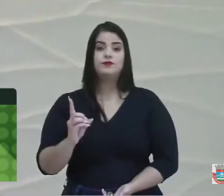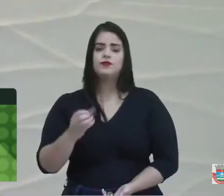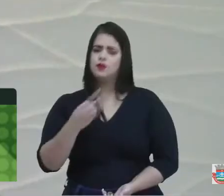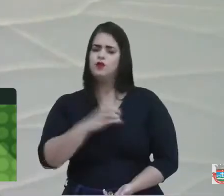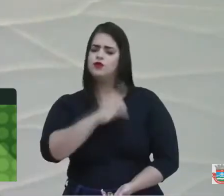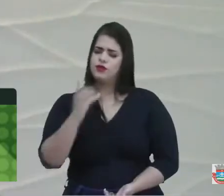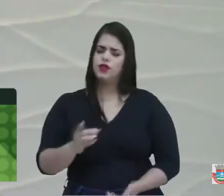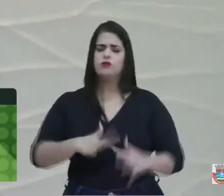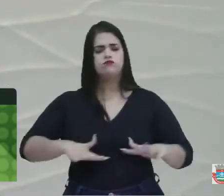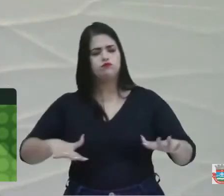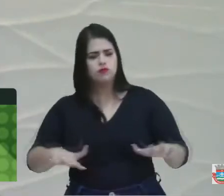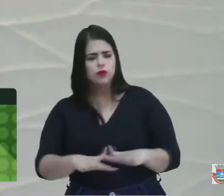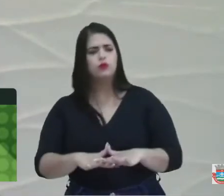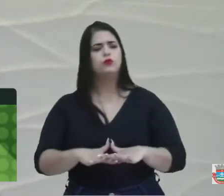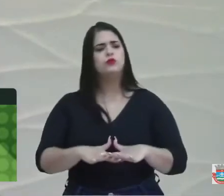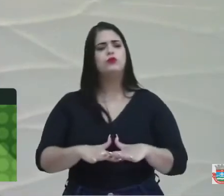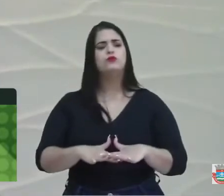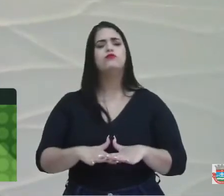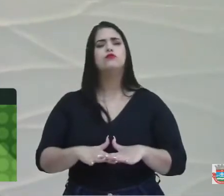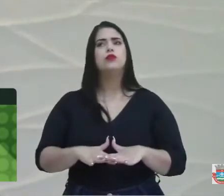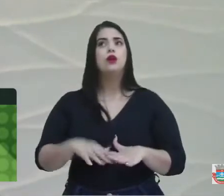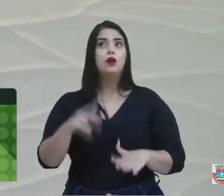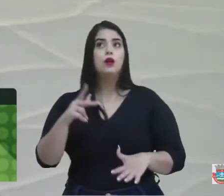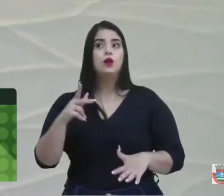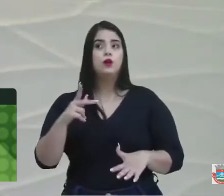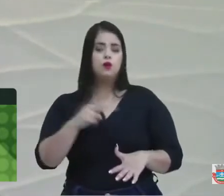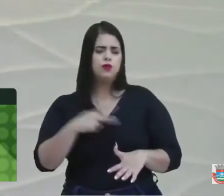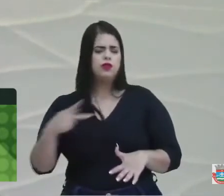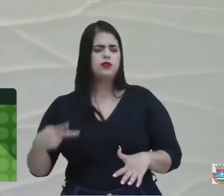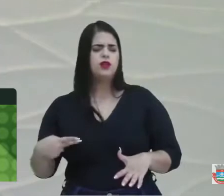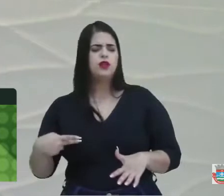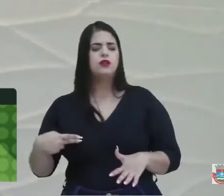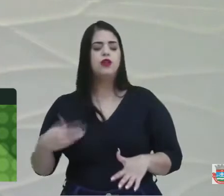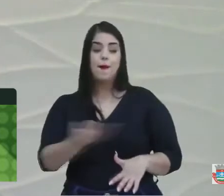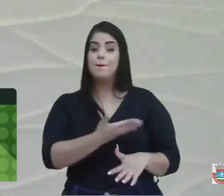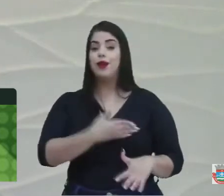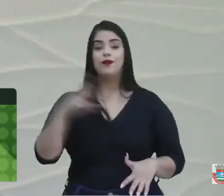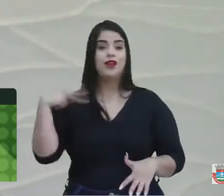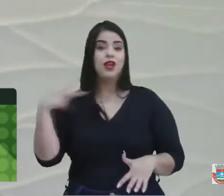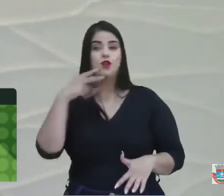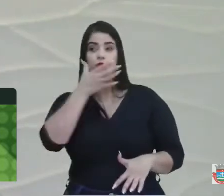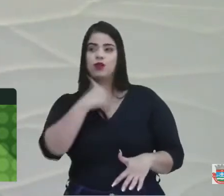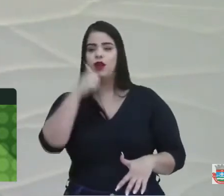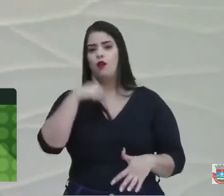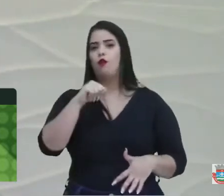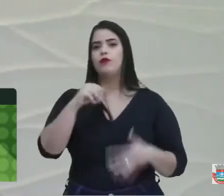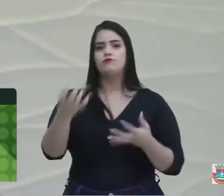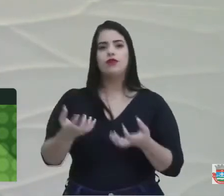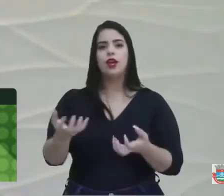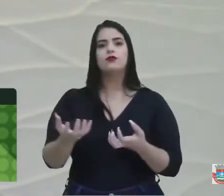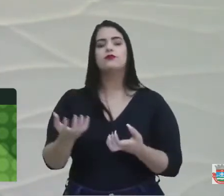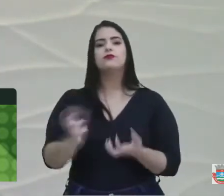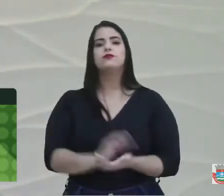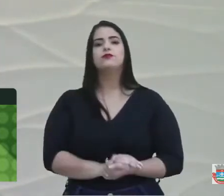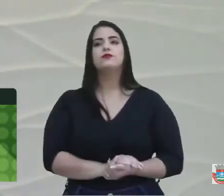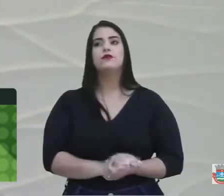Bom dia a todos e a todas. Bom dia, presidente. Bom dia a todos os colegas vereadores e vereadoras aqui presentes. Quero,